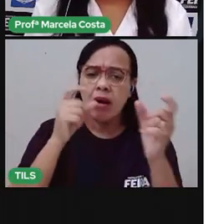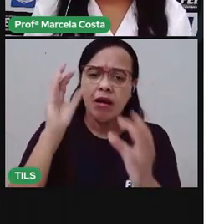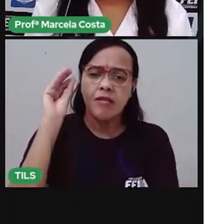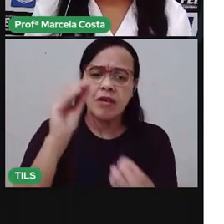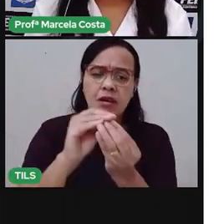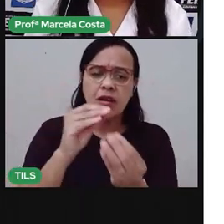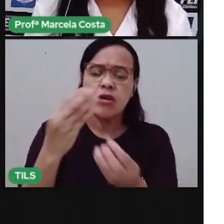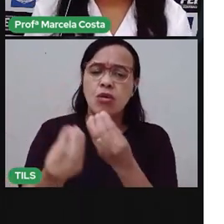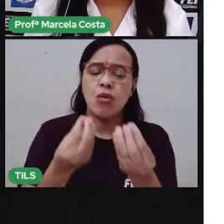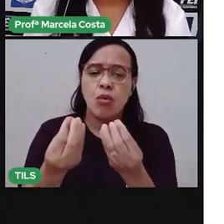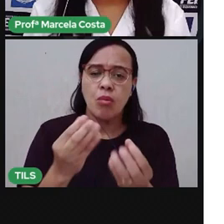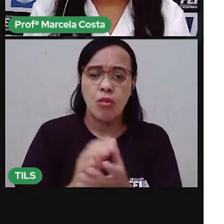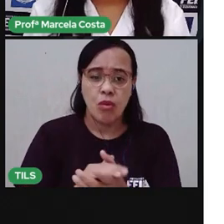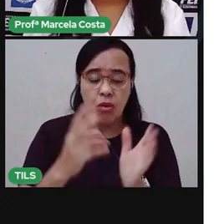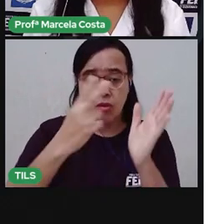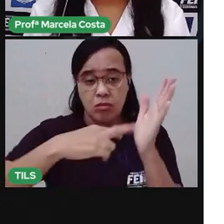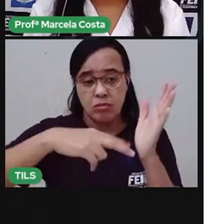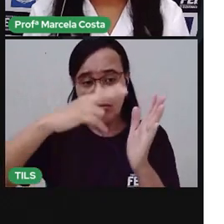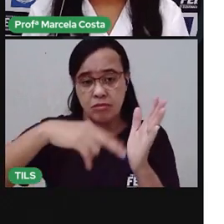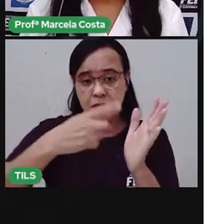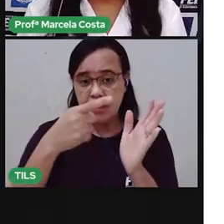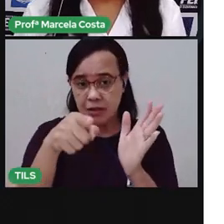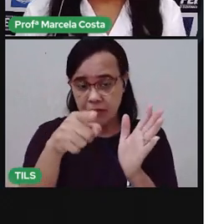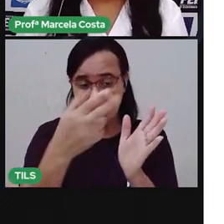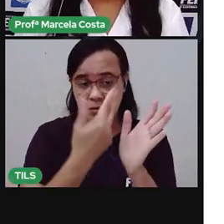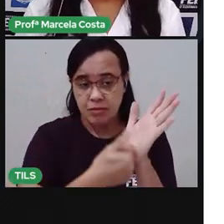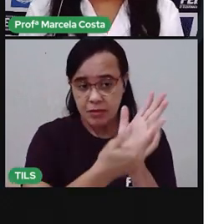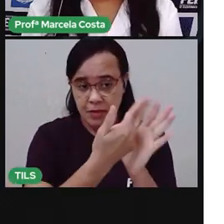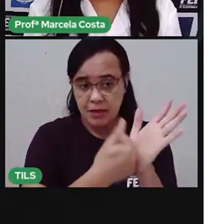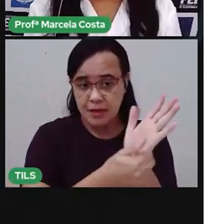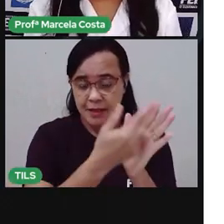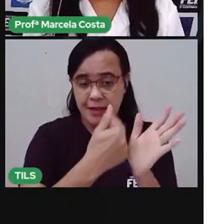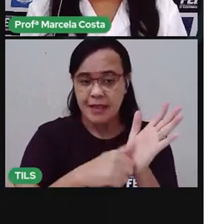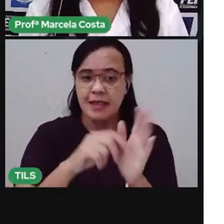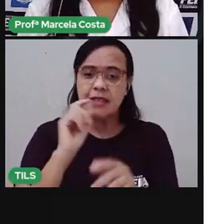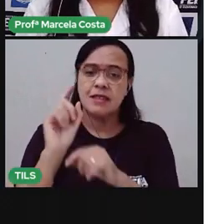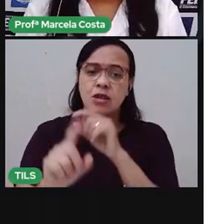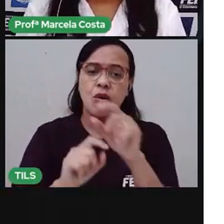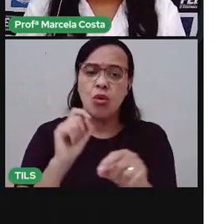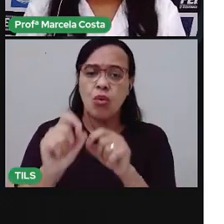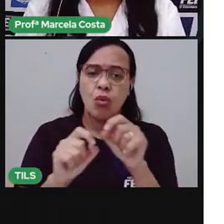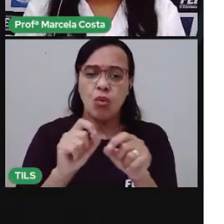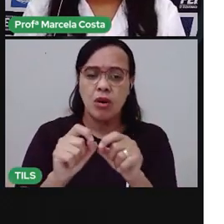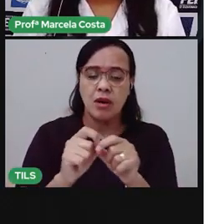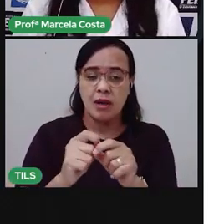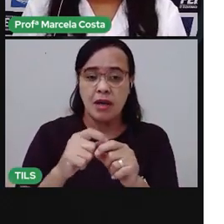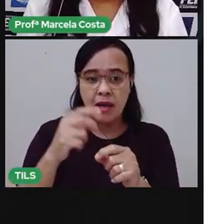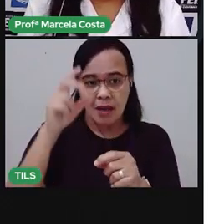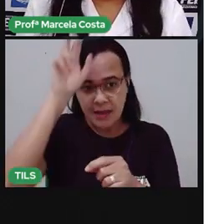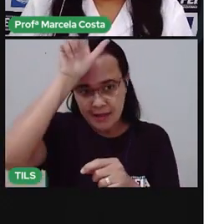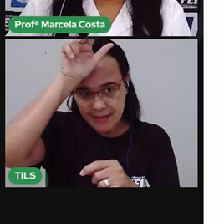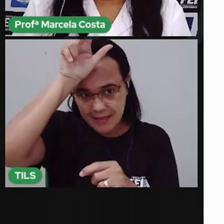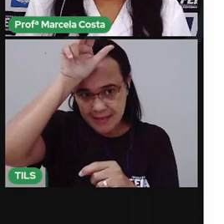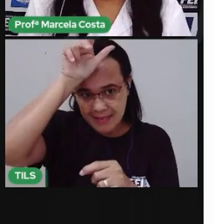e olha essa imagem e a imagem que está representando a barata